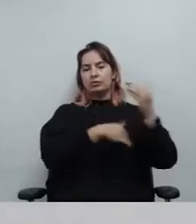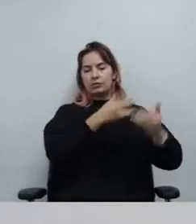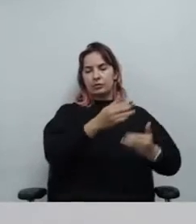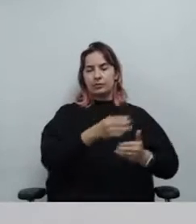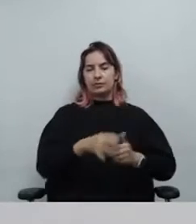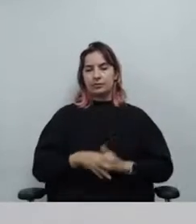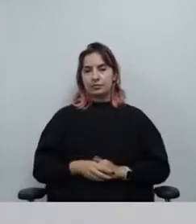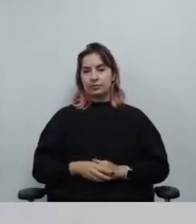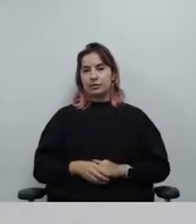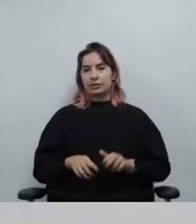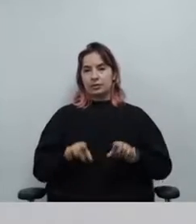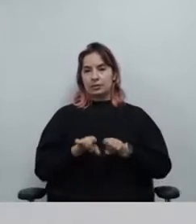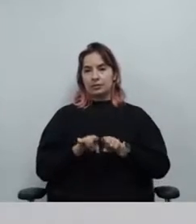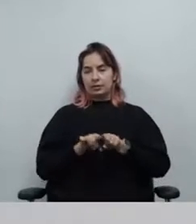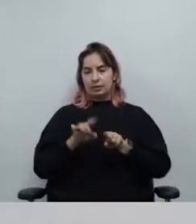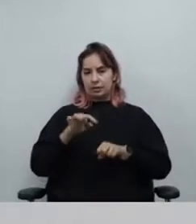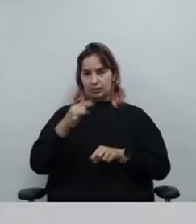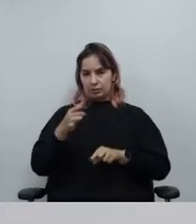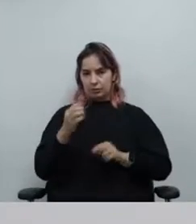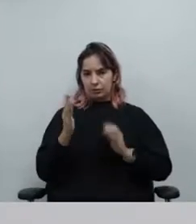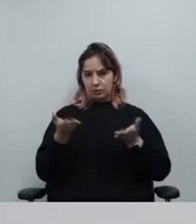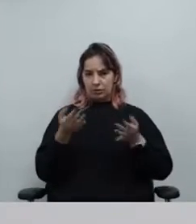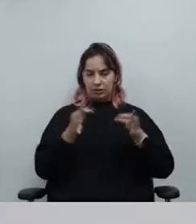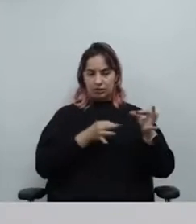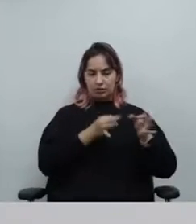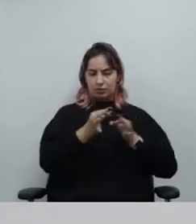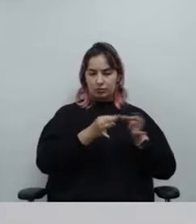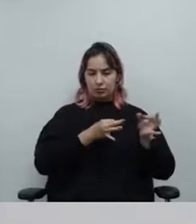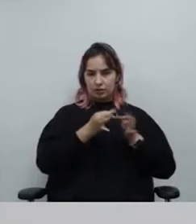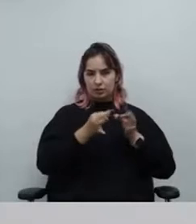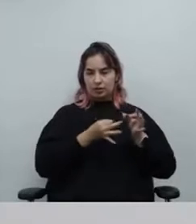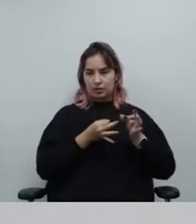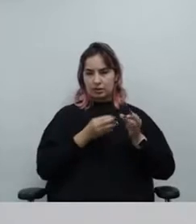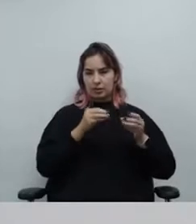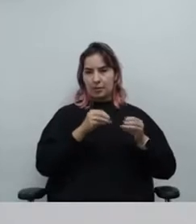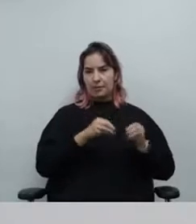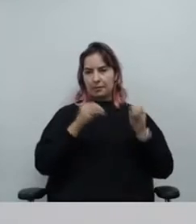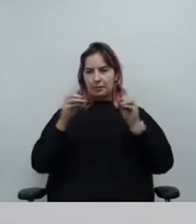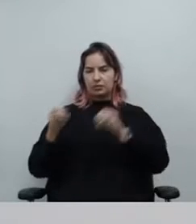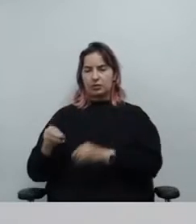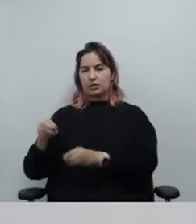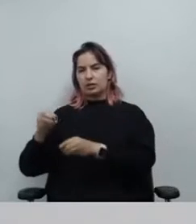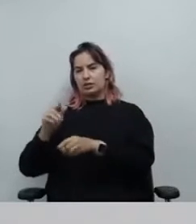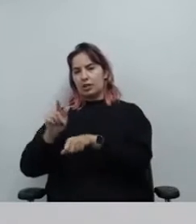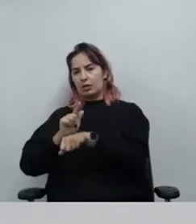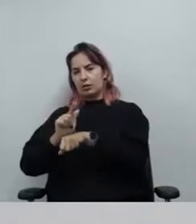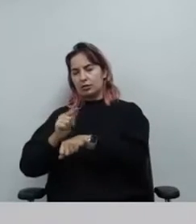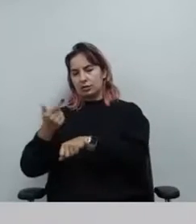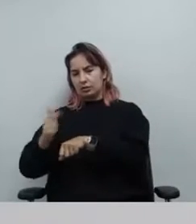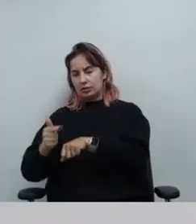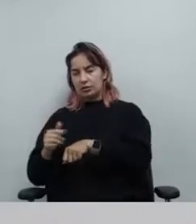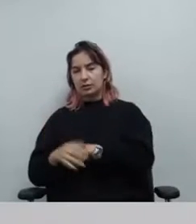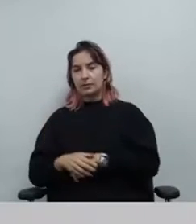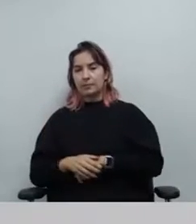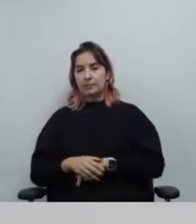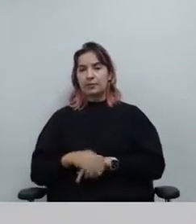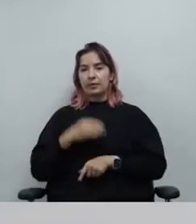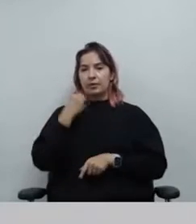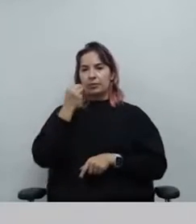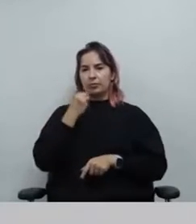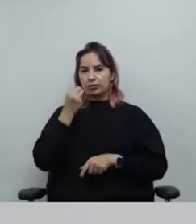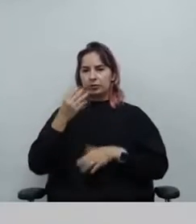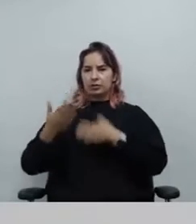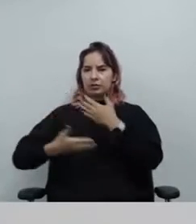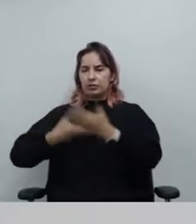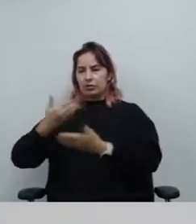E, naturalmente, na sequência, já organizarmos uma transição para a próxima gestão da Defensoria Pública Geral, é um momento super oportuno de troca